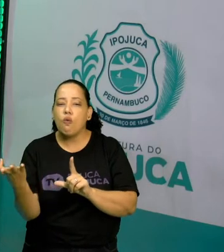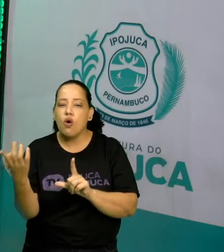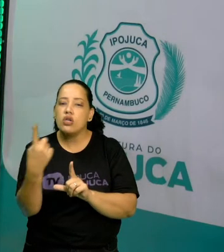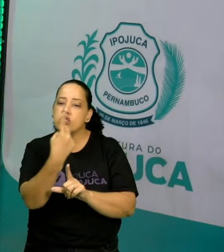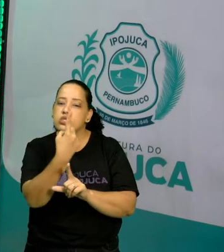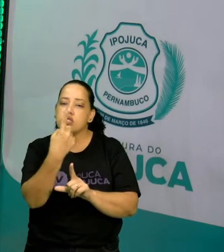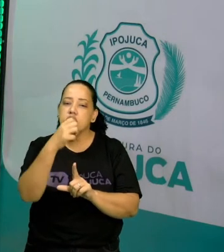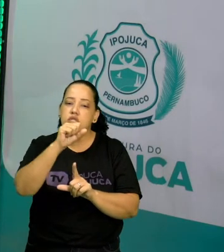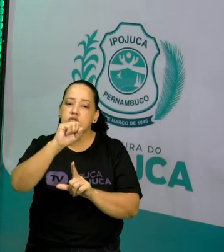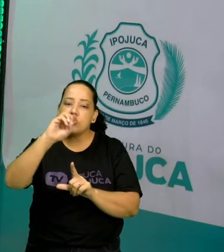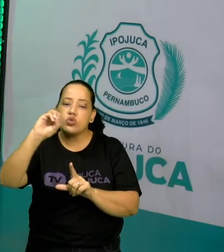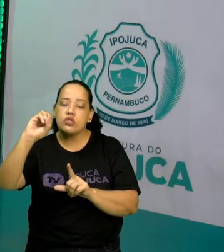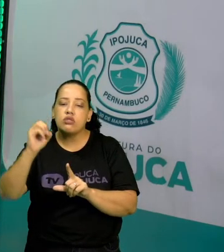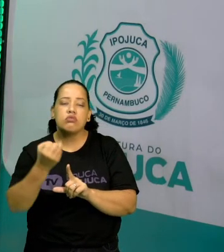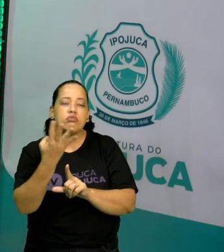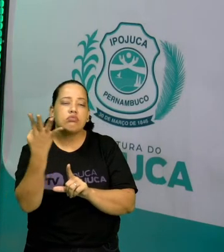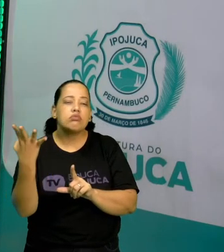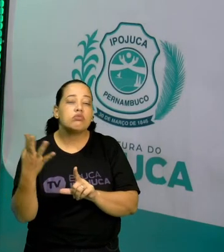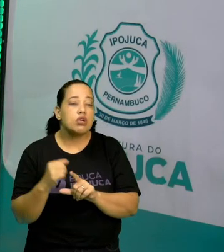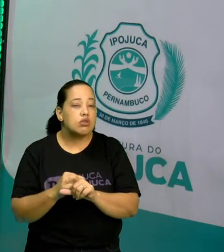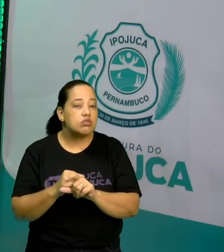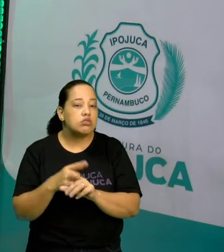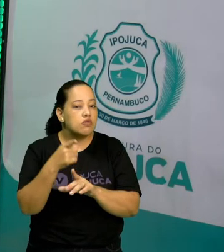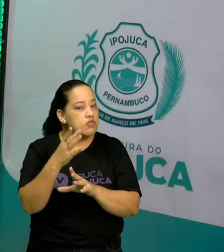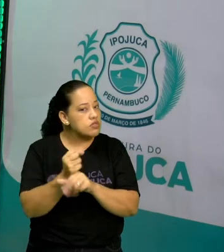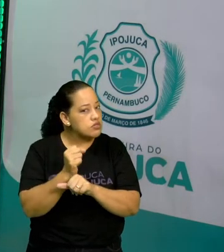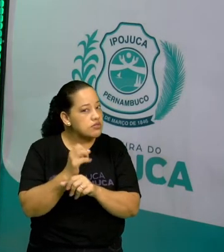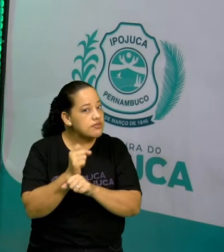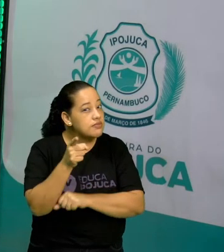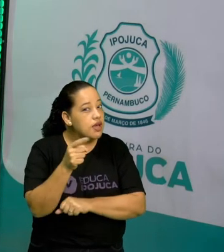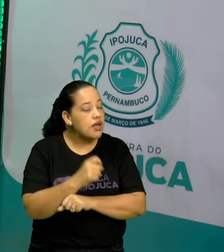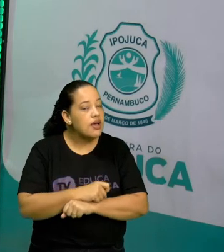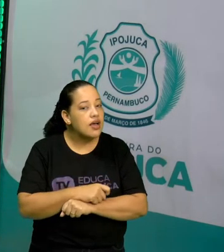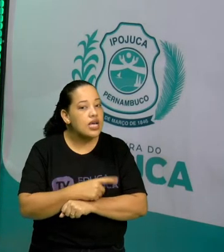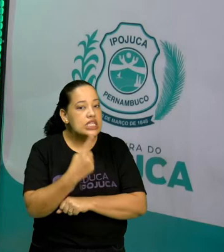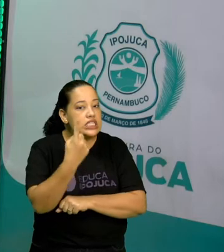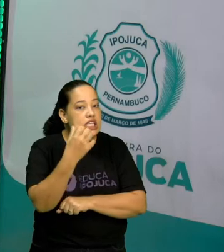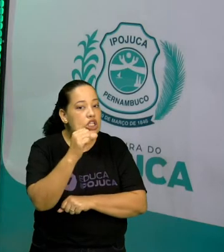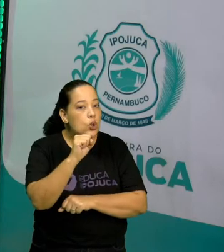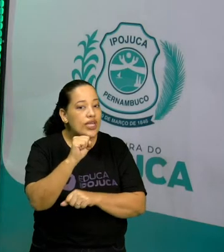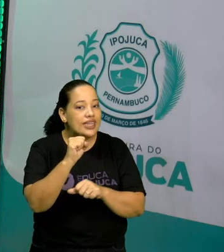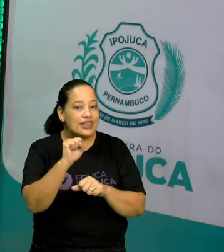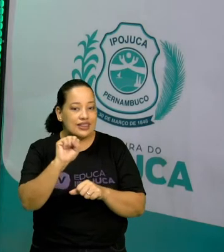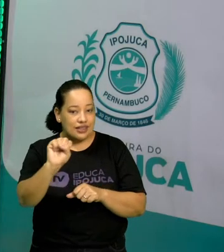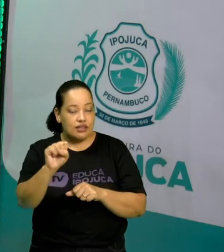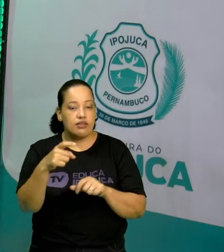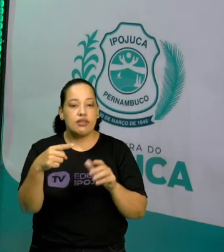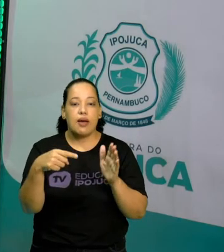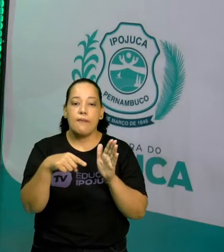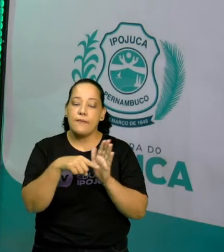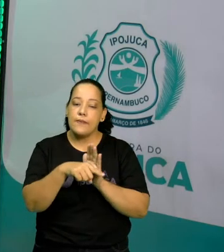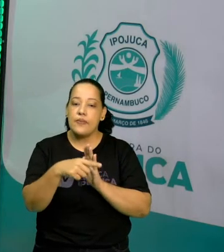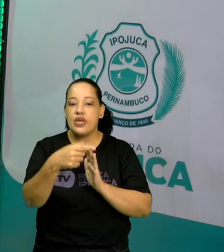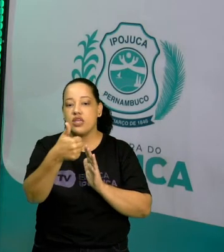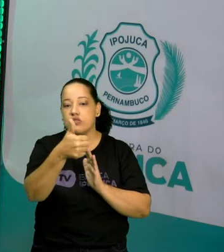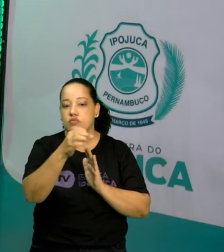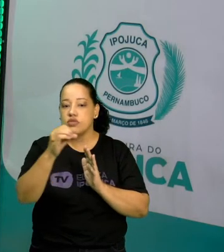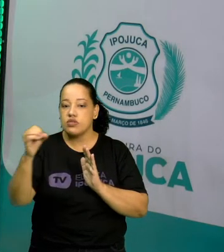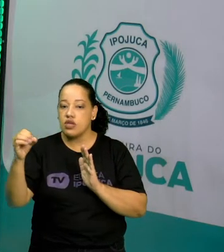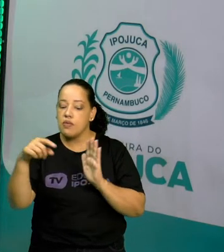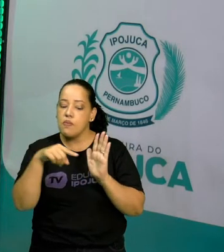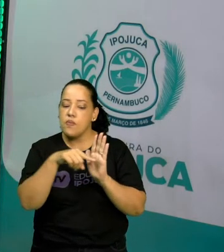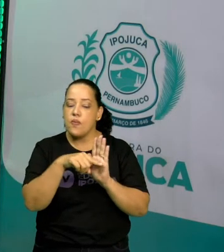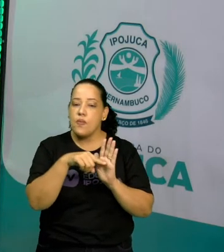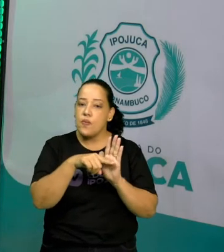180 graus? Faça a continha agora. 180 menos 100 menos 35